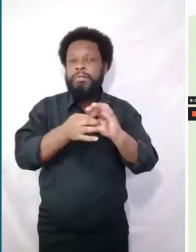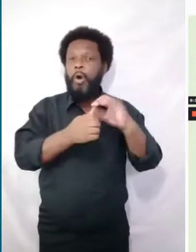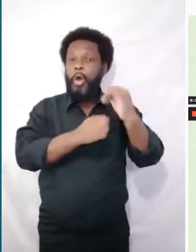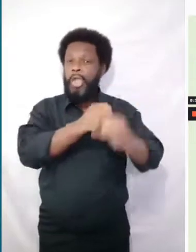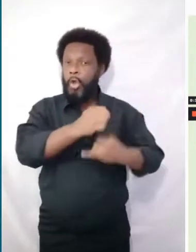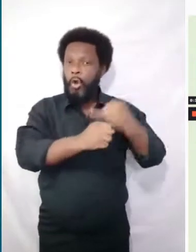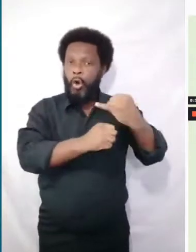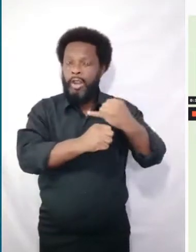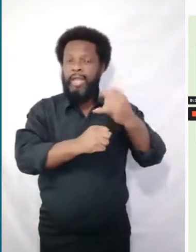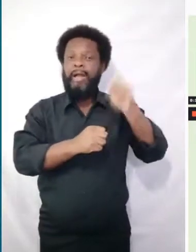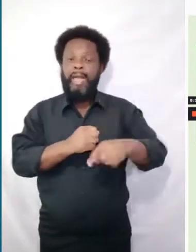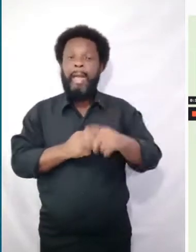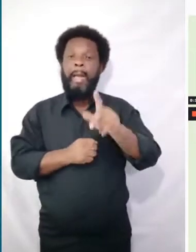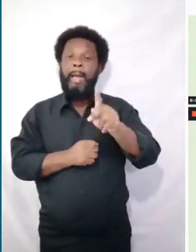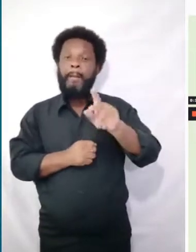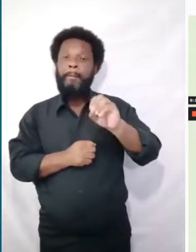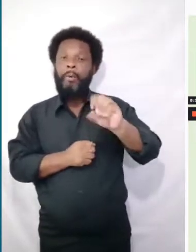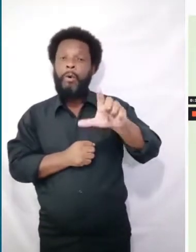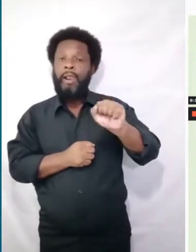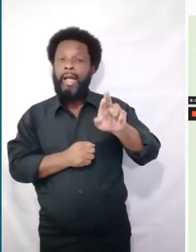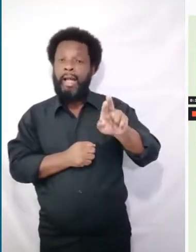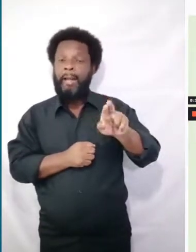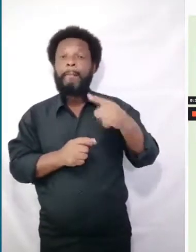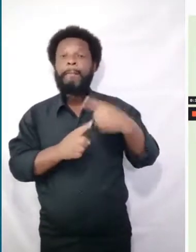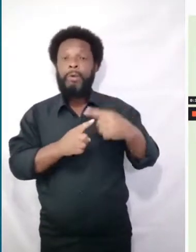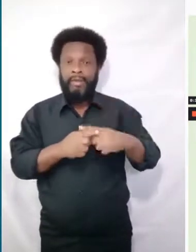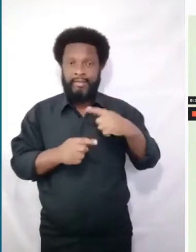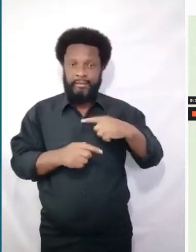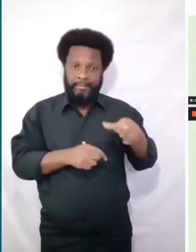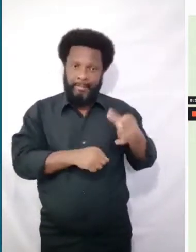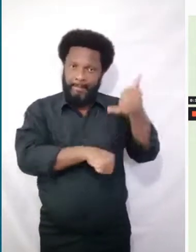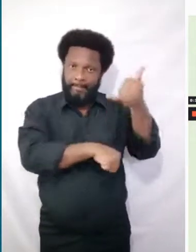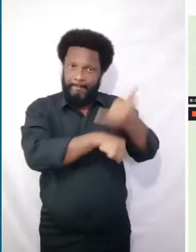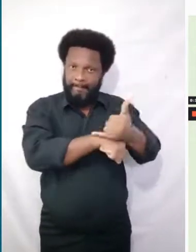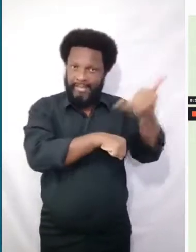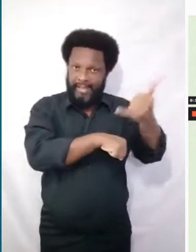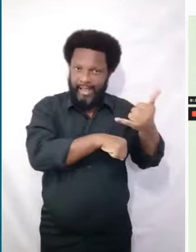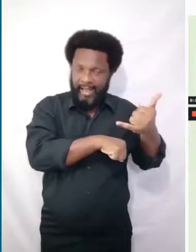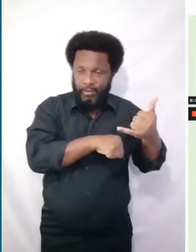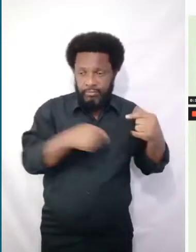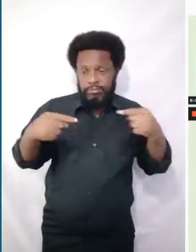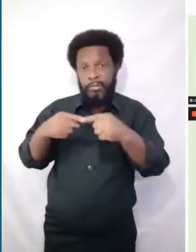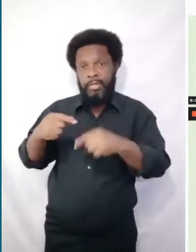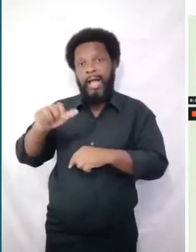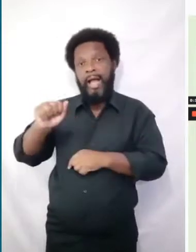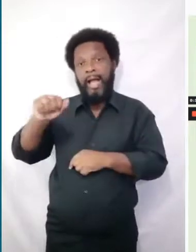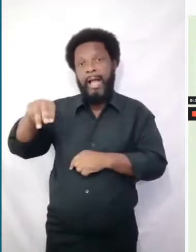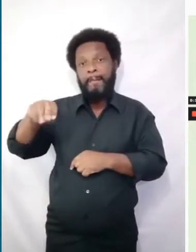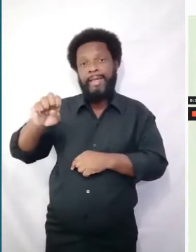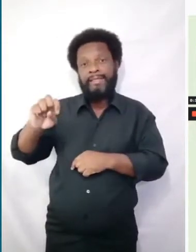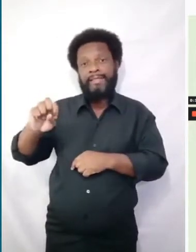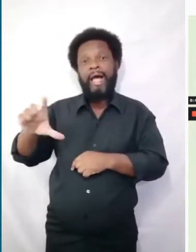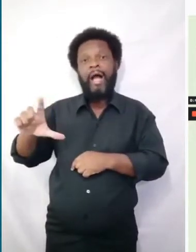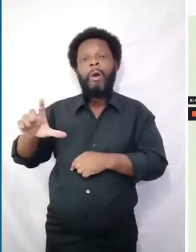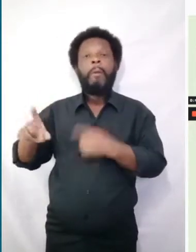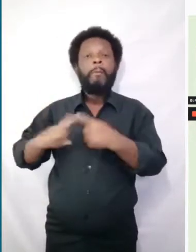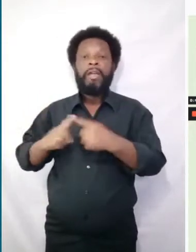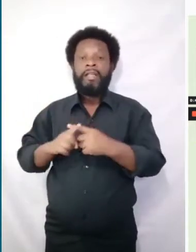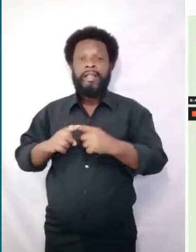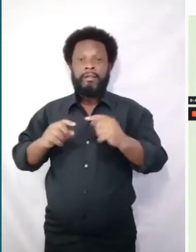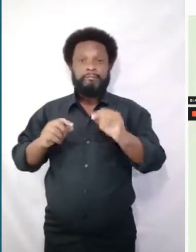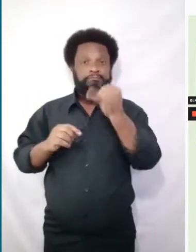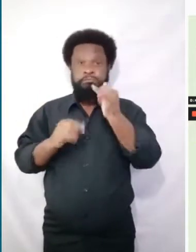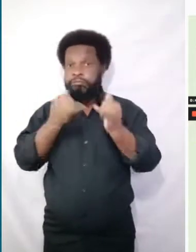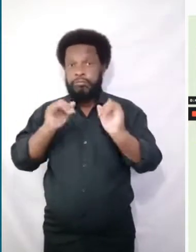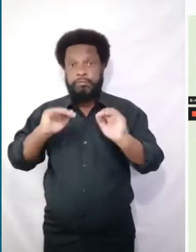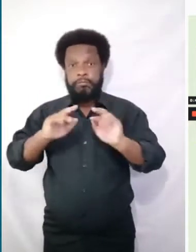tá? A ligação iônica ela é uma ligação polar. Porque eu tenho um metal ligado a um ametal. Então, existe uma diferença